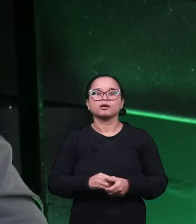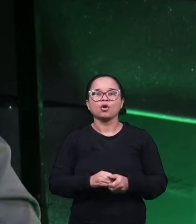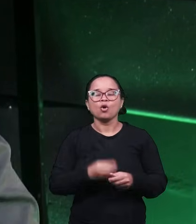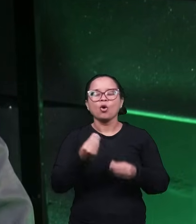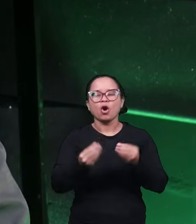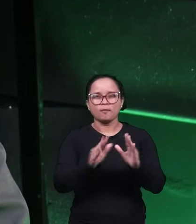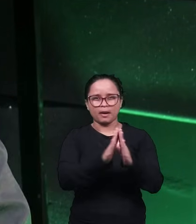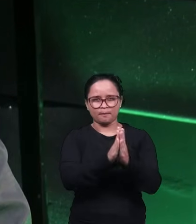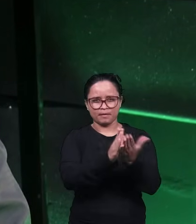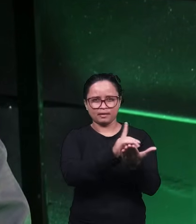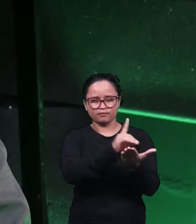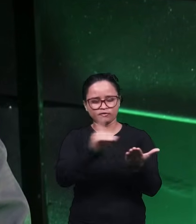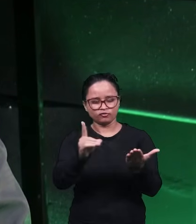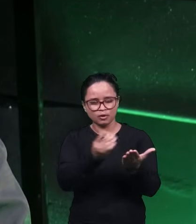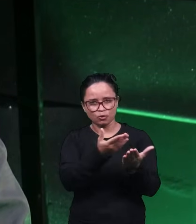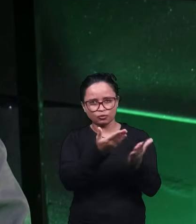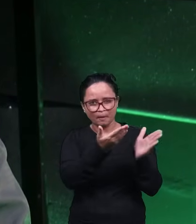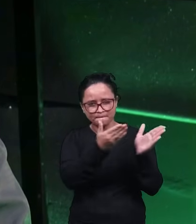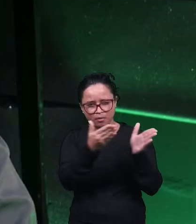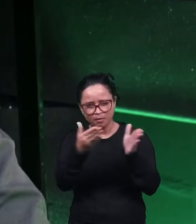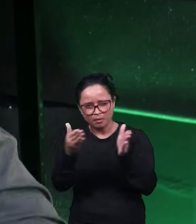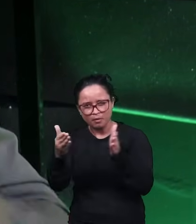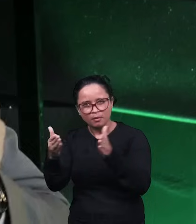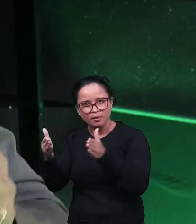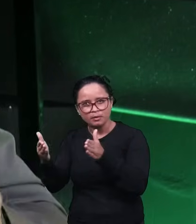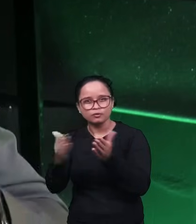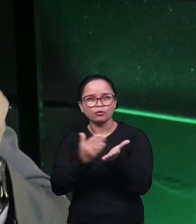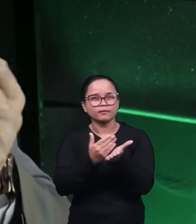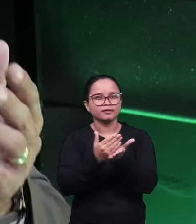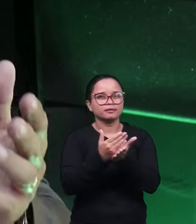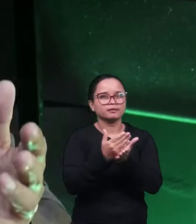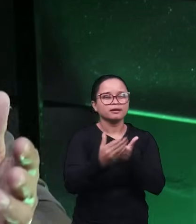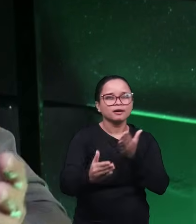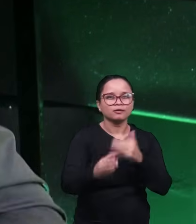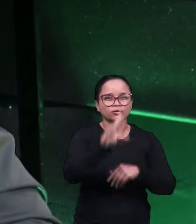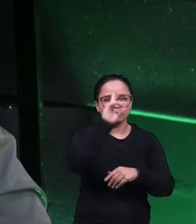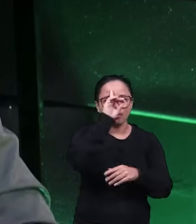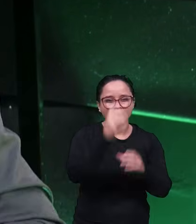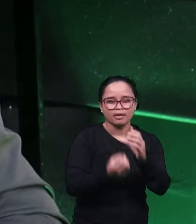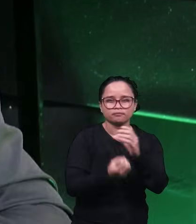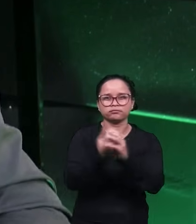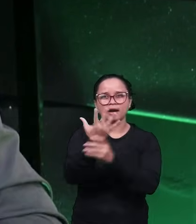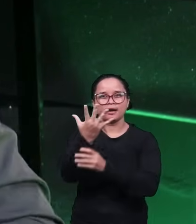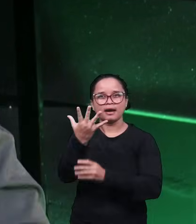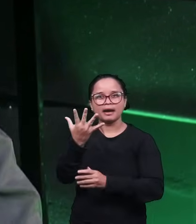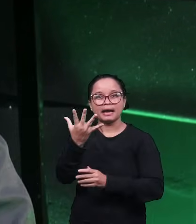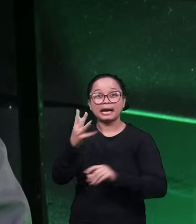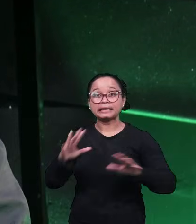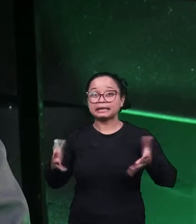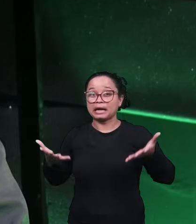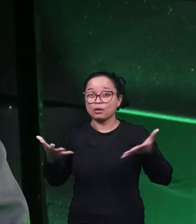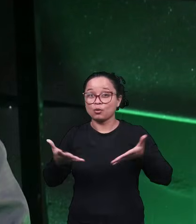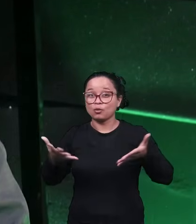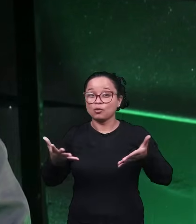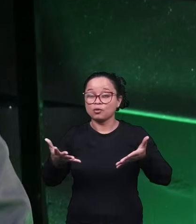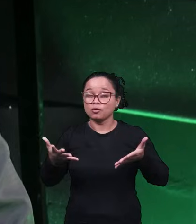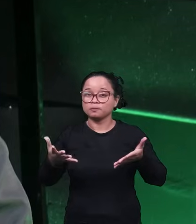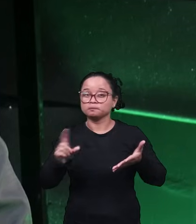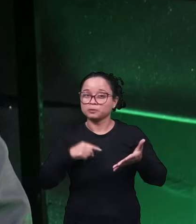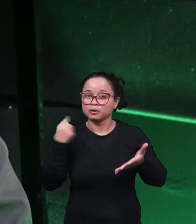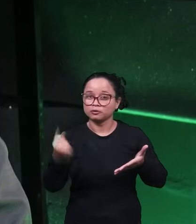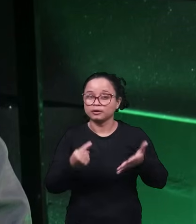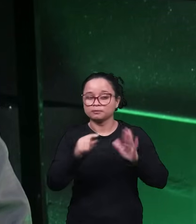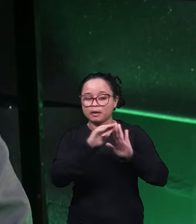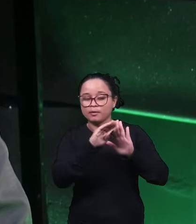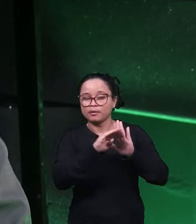passeando pela Bíblia de uma maneira cronológica. Começamos lá nos dias da criação e nós estamos aqui hoje, nesse episódio,